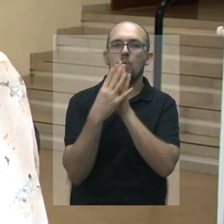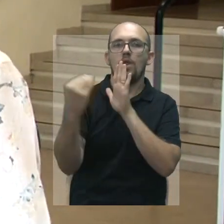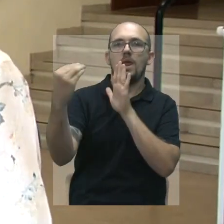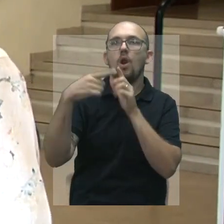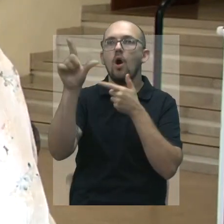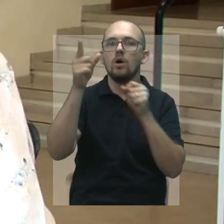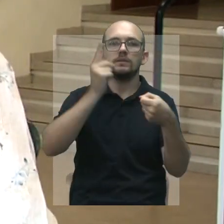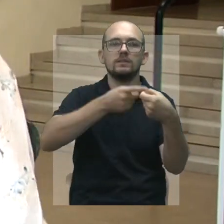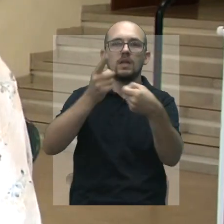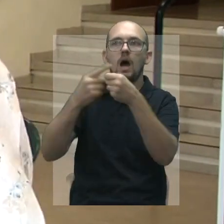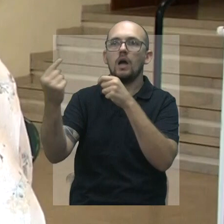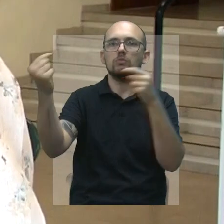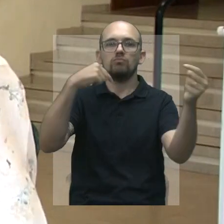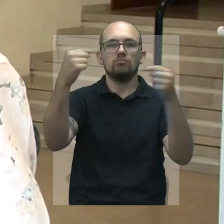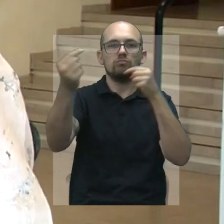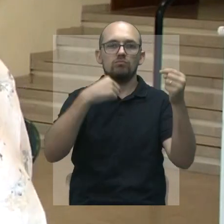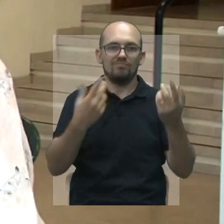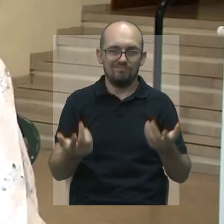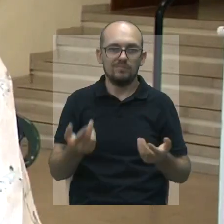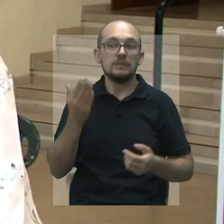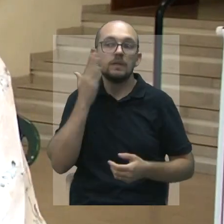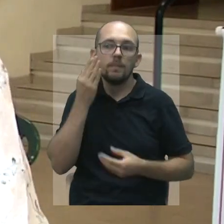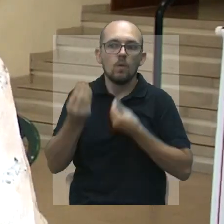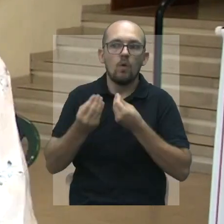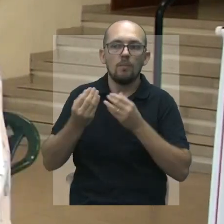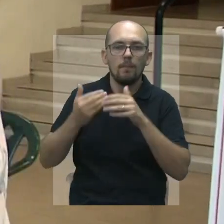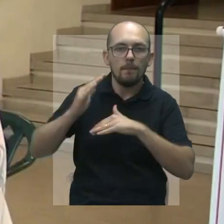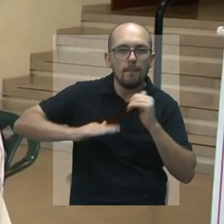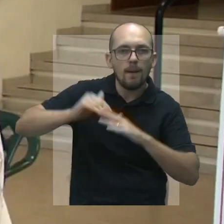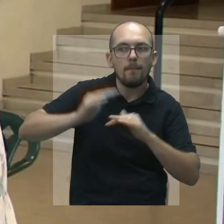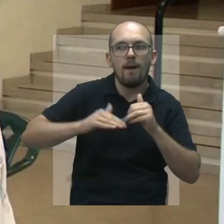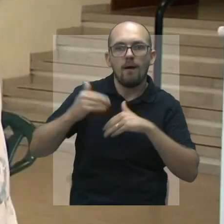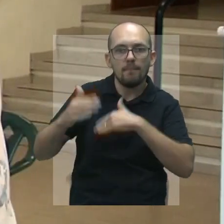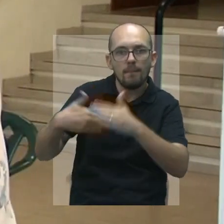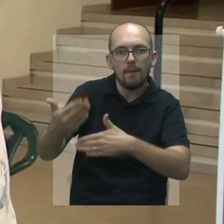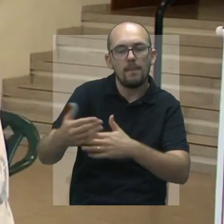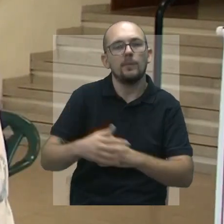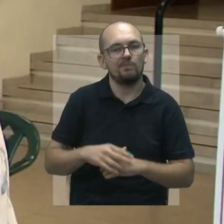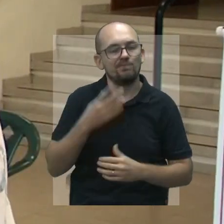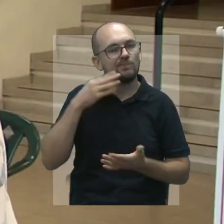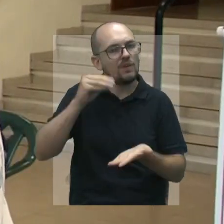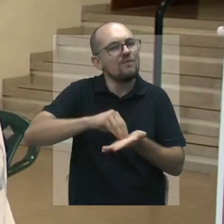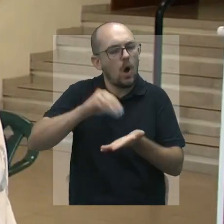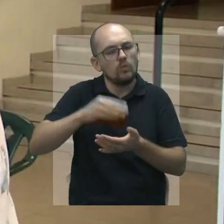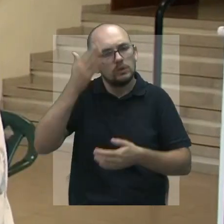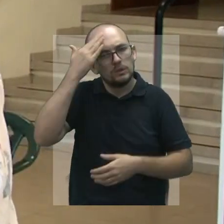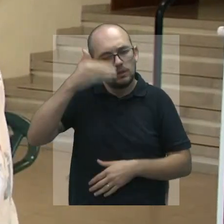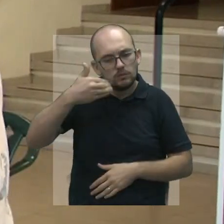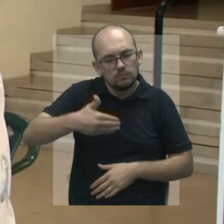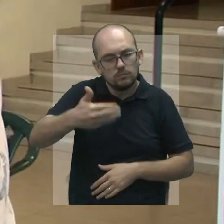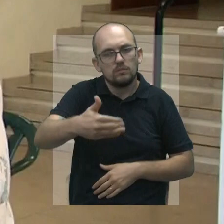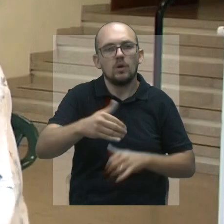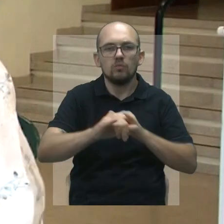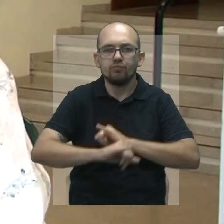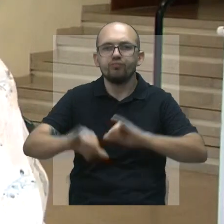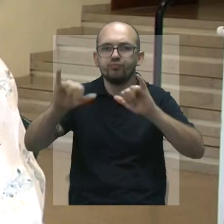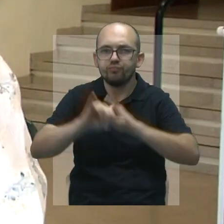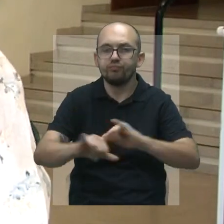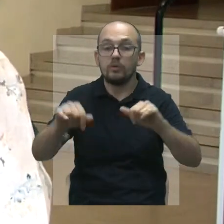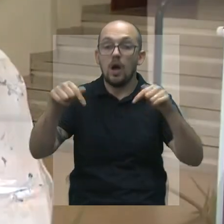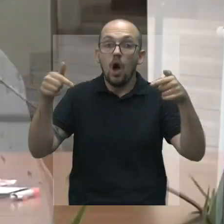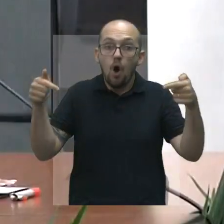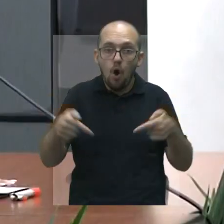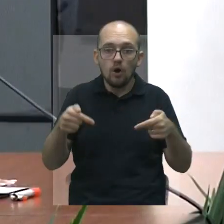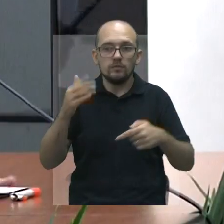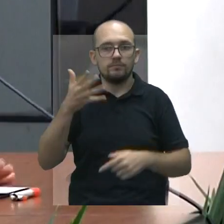pública, concretização, execução. Então, assim, nós temos realmente muito a mostrar e esse encontro de hoje, ele se